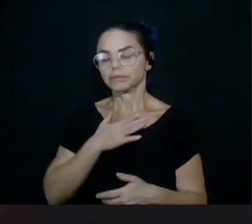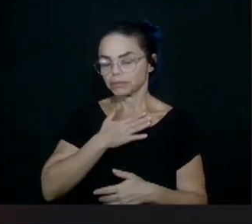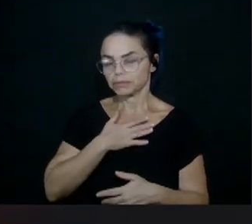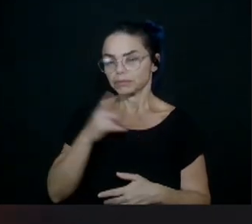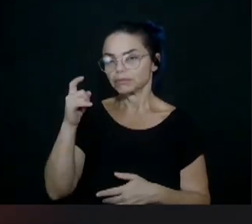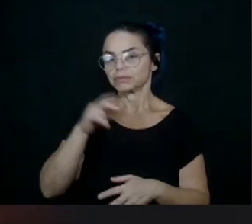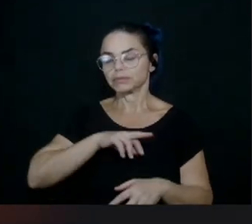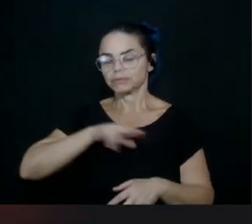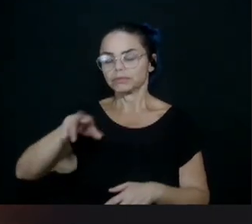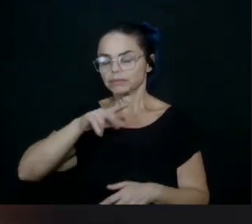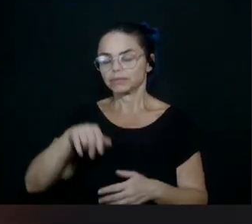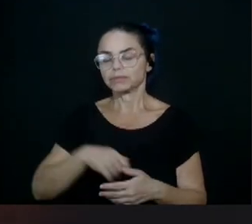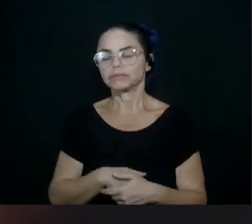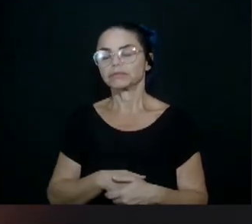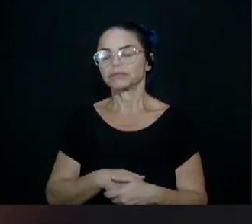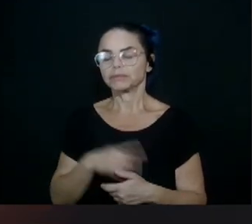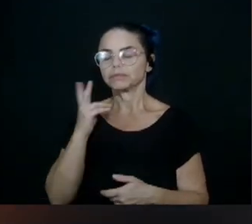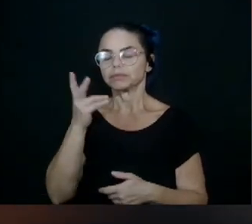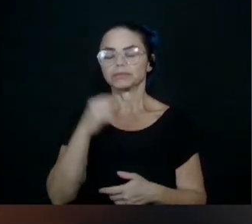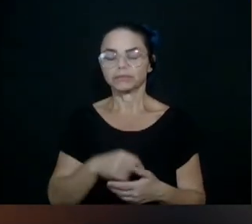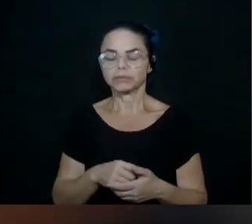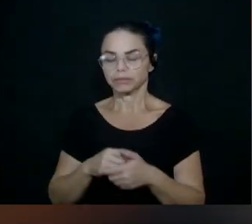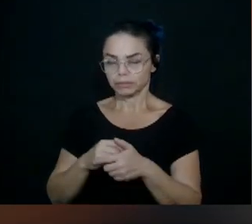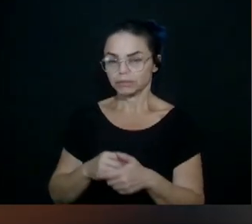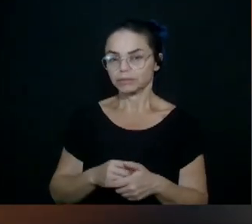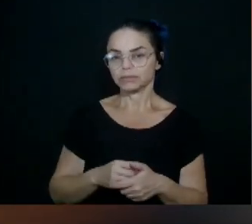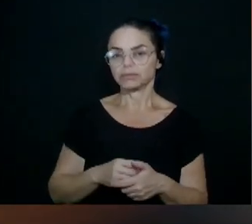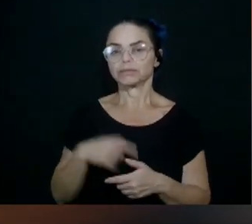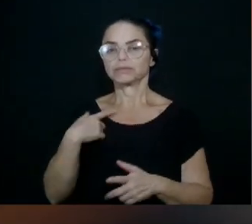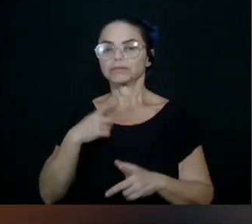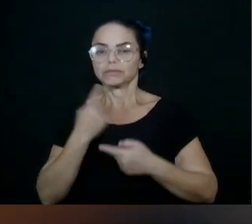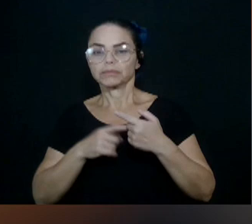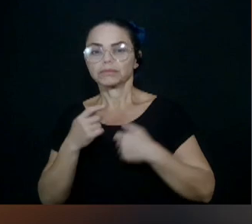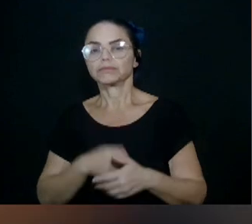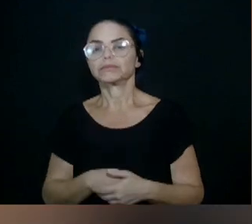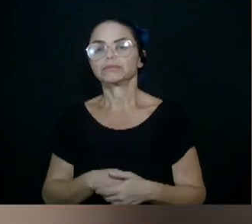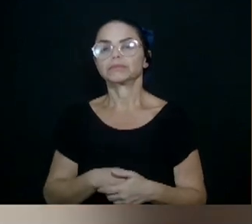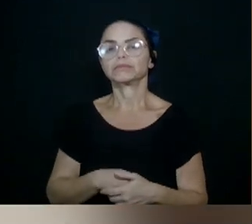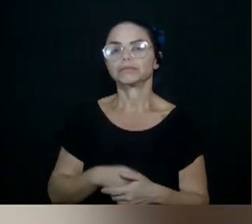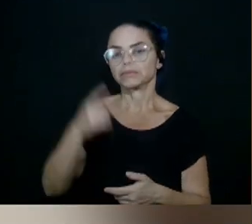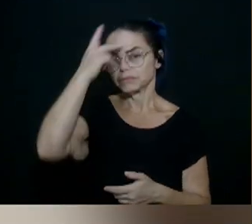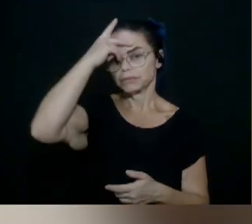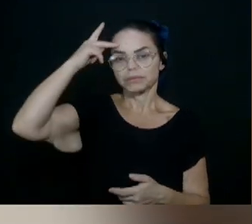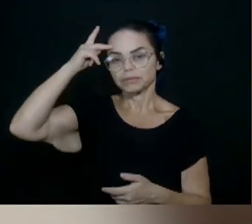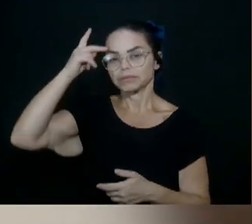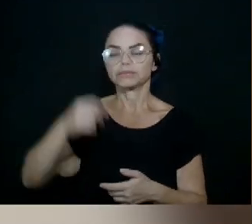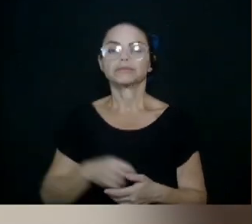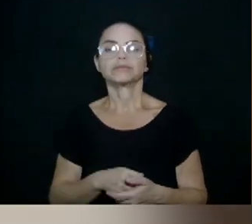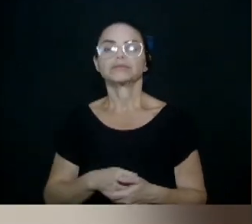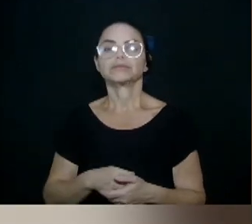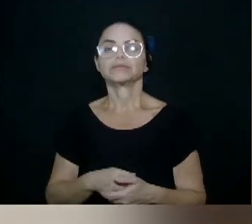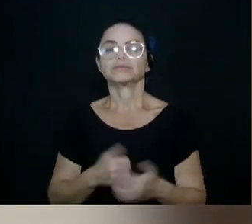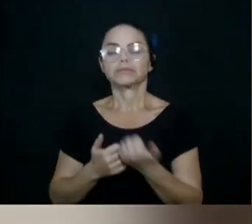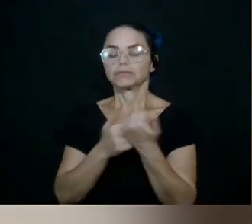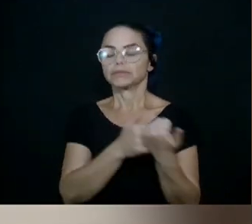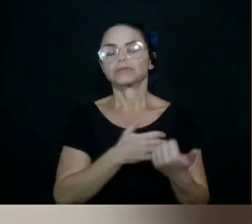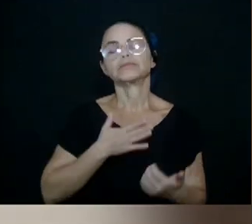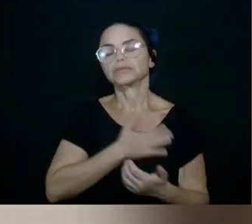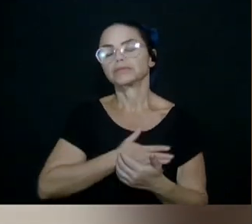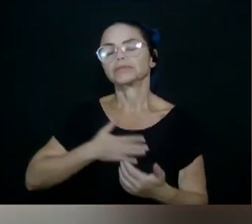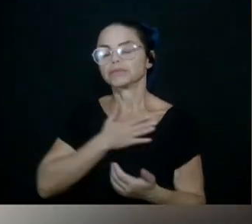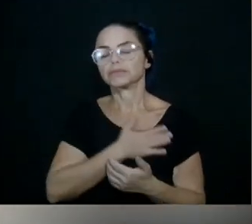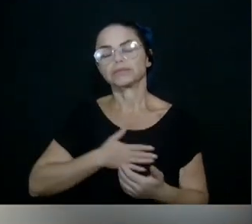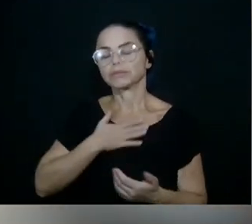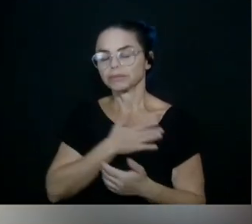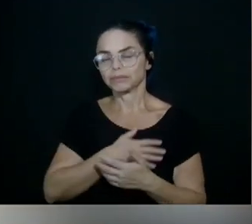mas eu sempre tive essa questão do lidar com pessoas, lidar com colaborador. Eu sempre gostei dessa função de